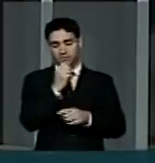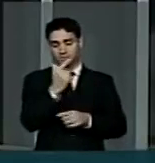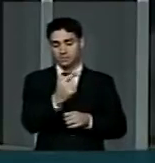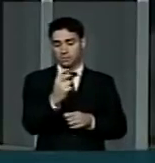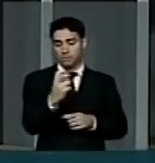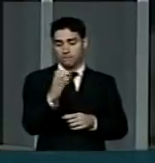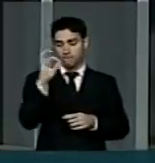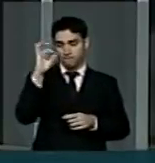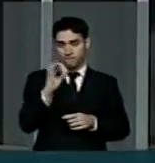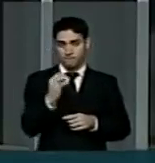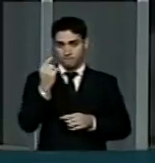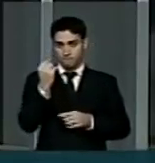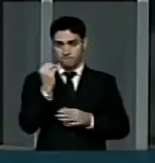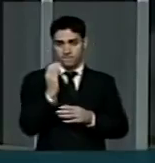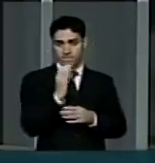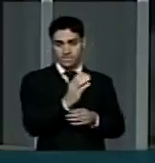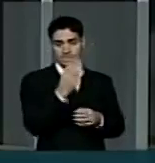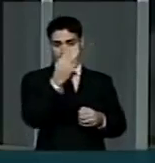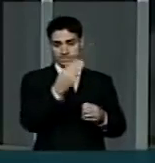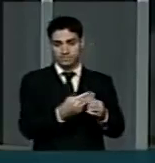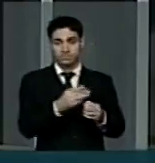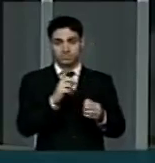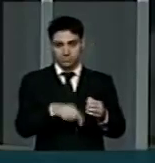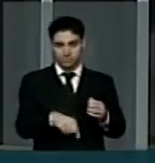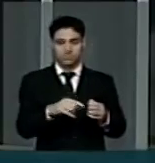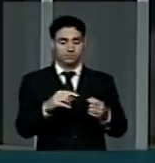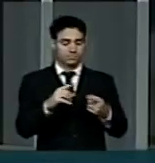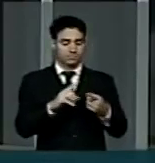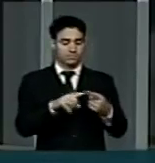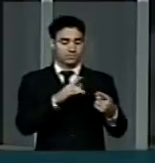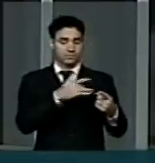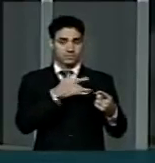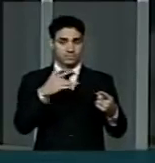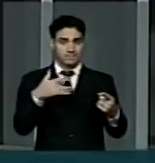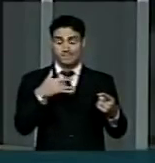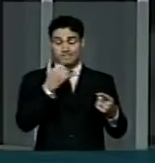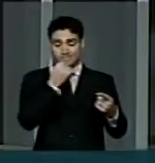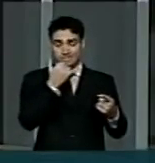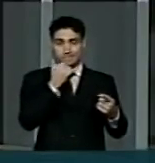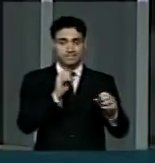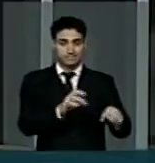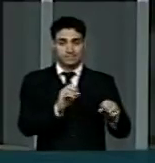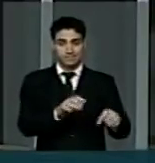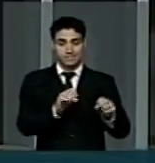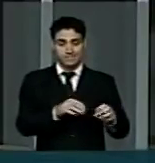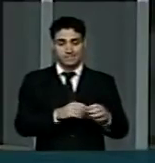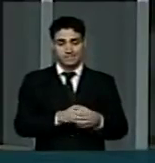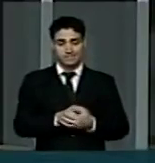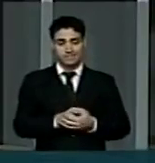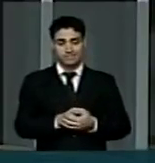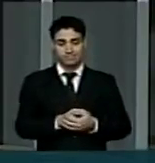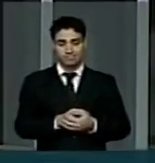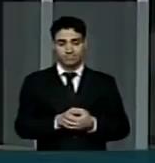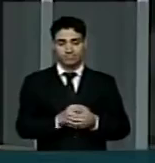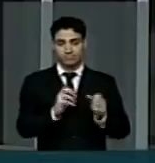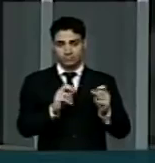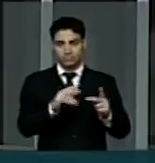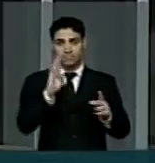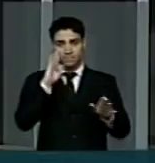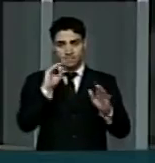25% da receita do município tem que ir para a saúde. Aliás, para a educação. Perfeitamente, estou de